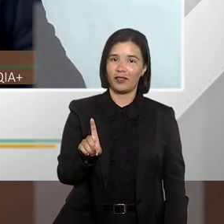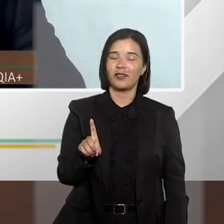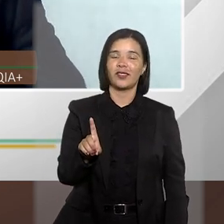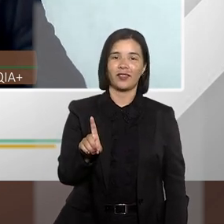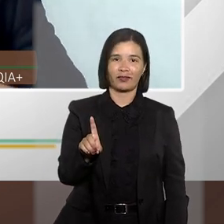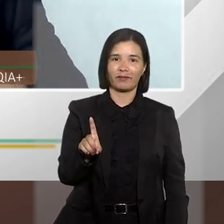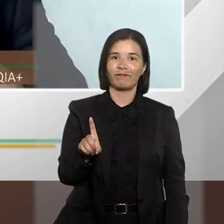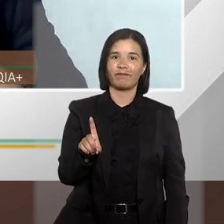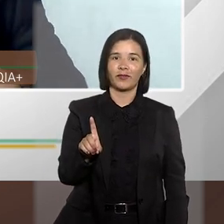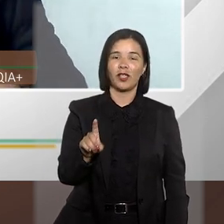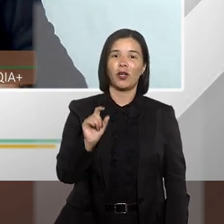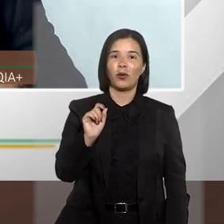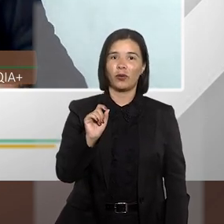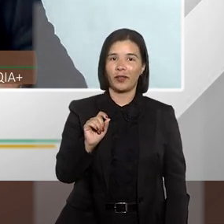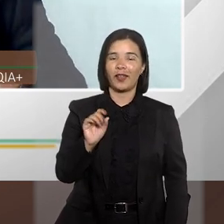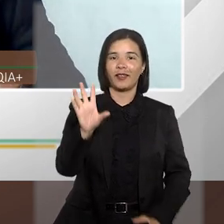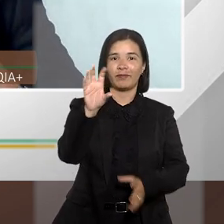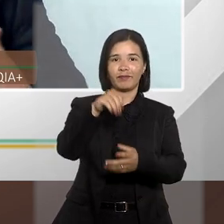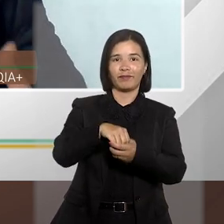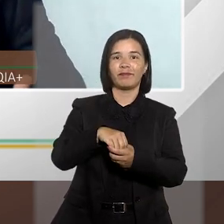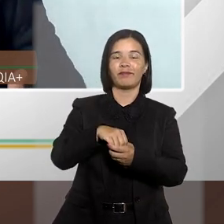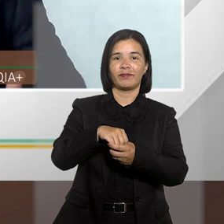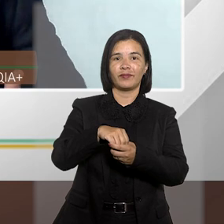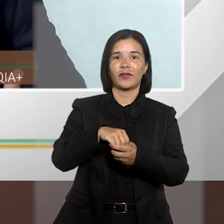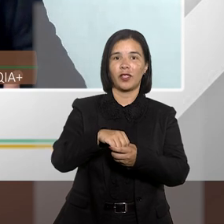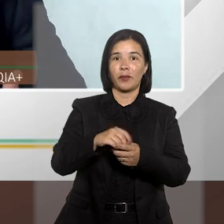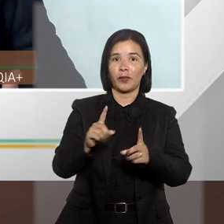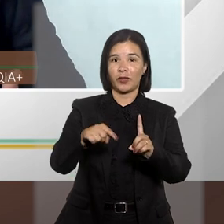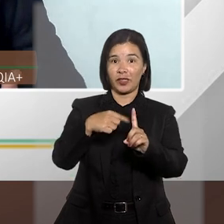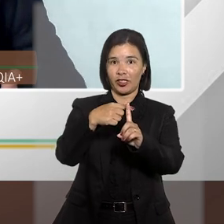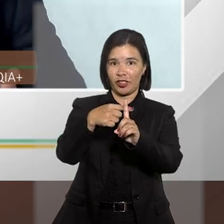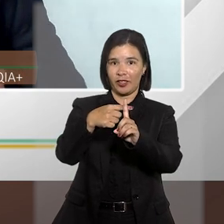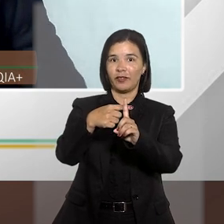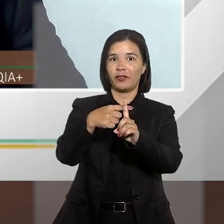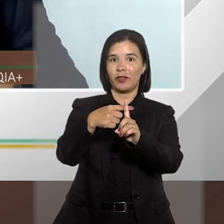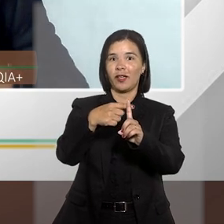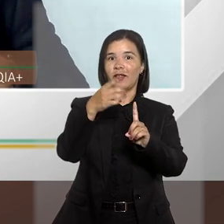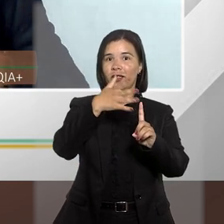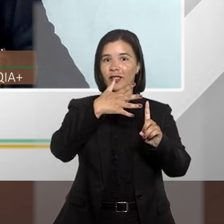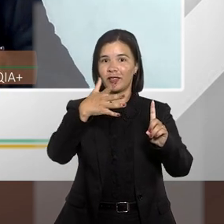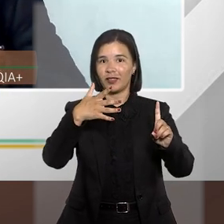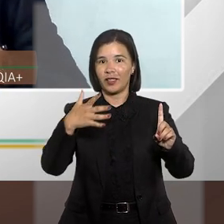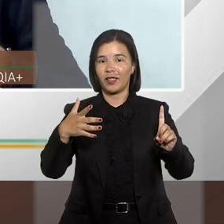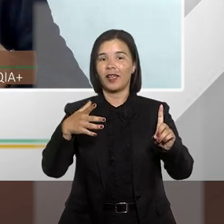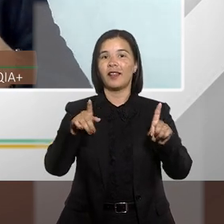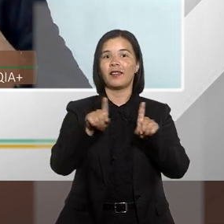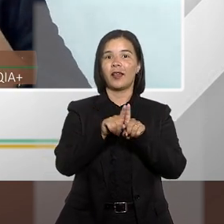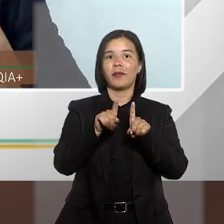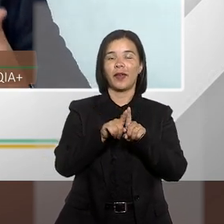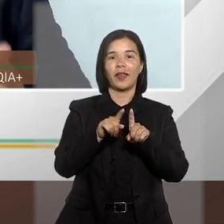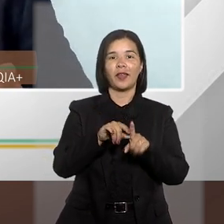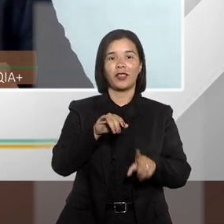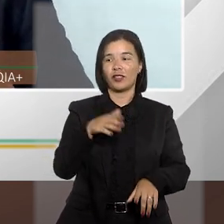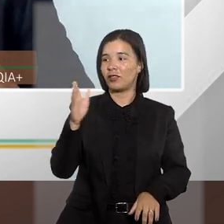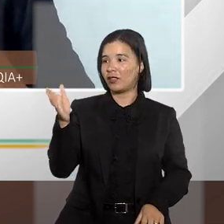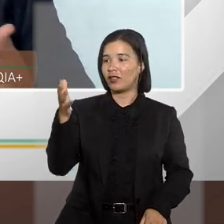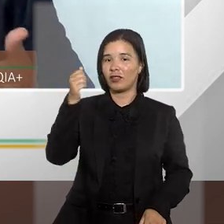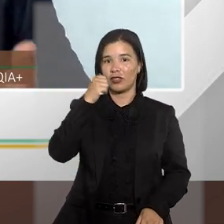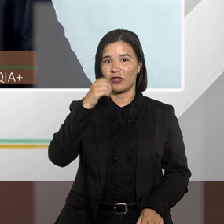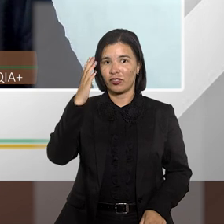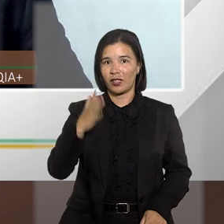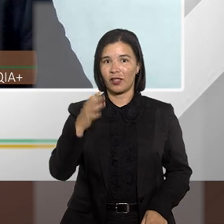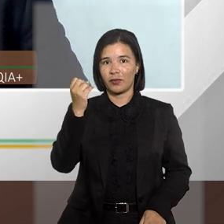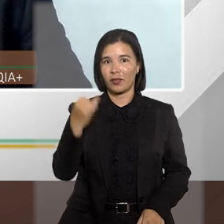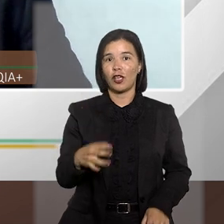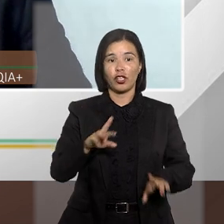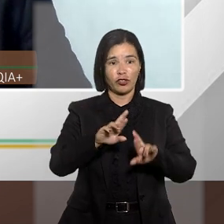que não só são positivos para as pessoas LGBTQIA+, mas como a Joana colocou, podem fazer a diferença na